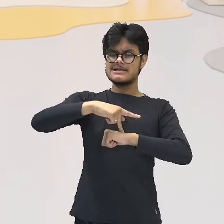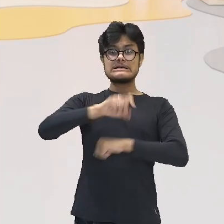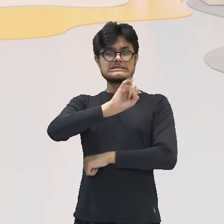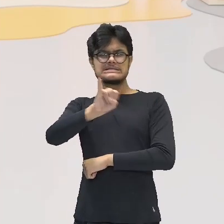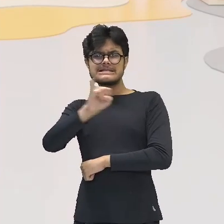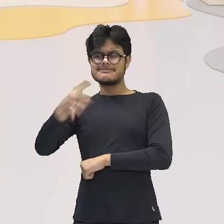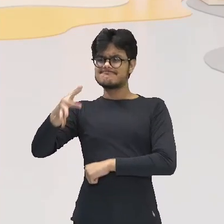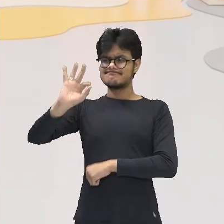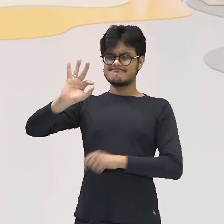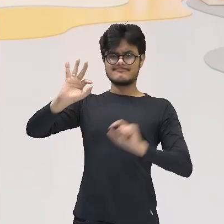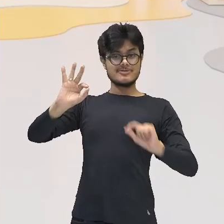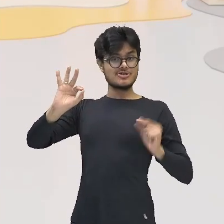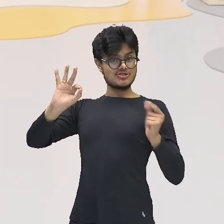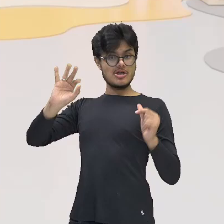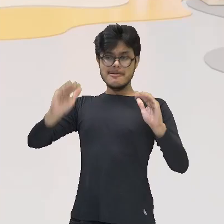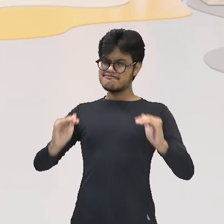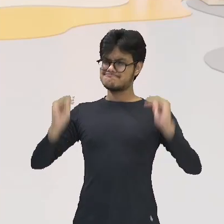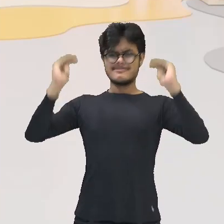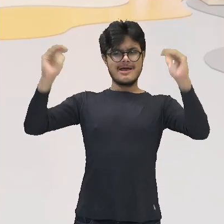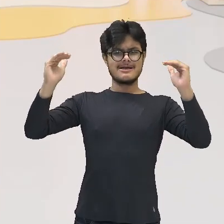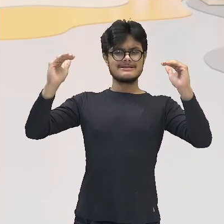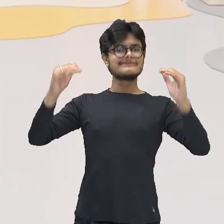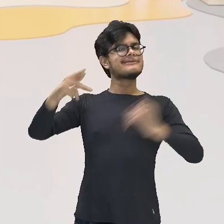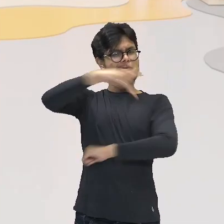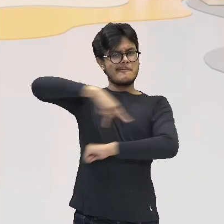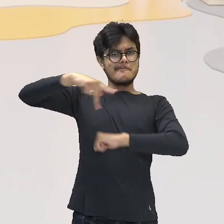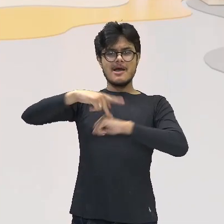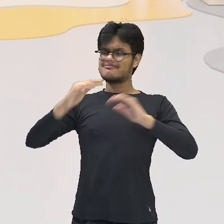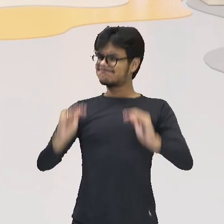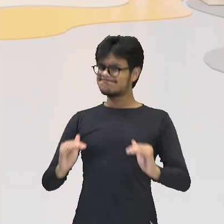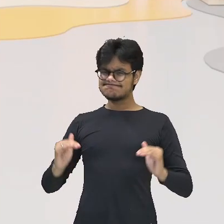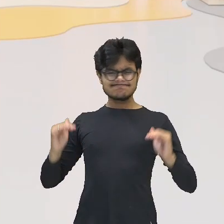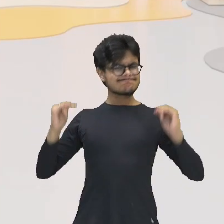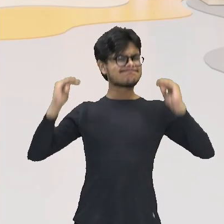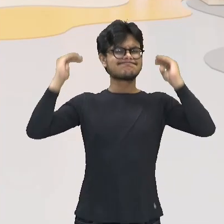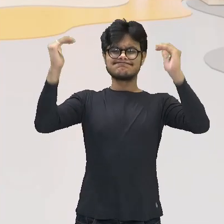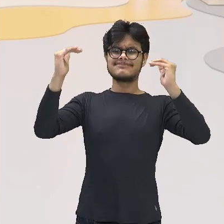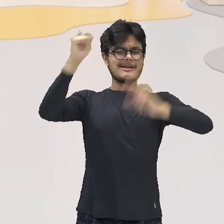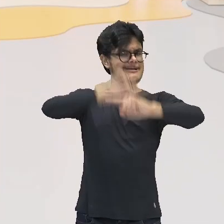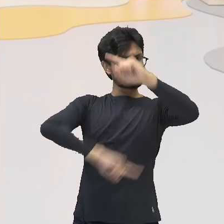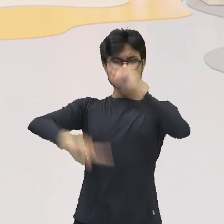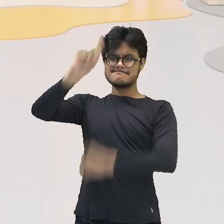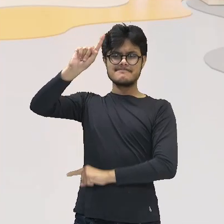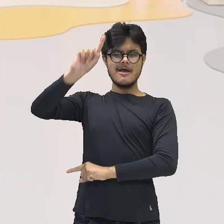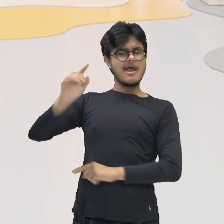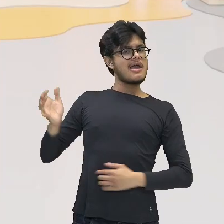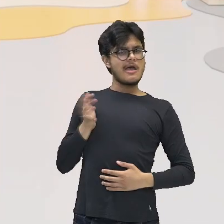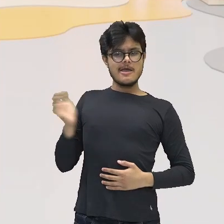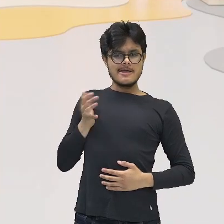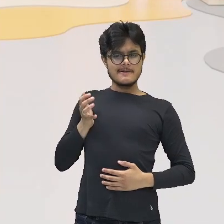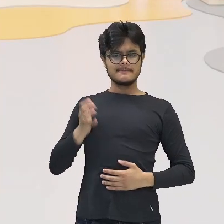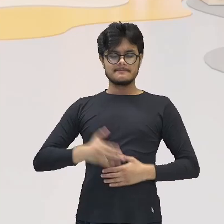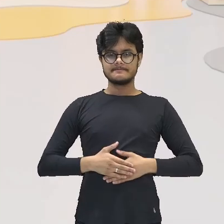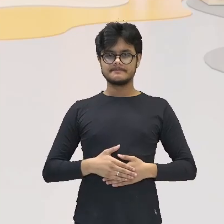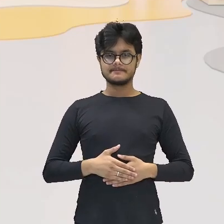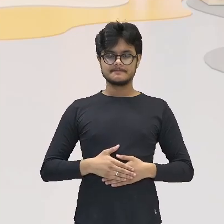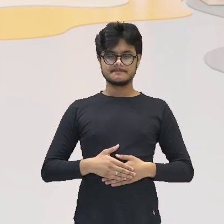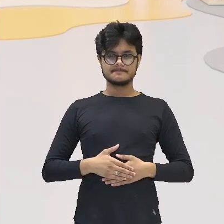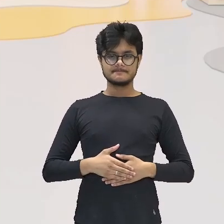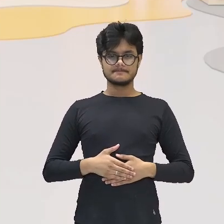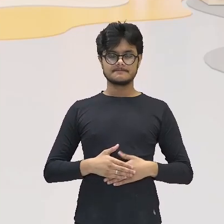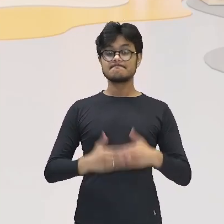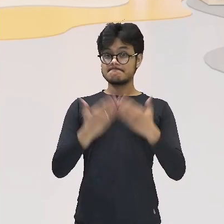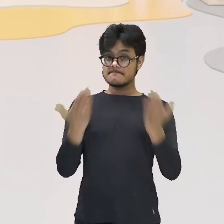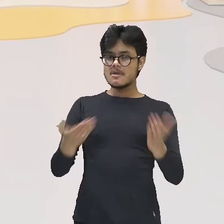aquela nação conseguia acumular, quer dizer que ela era mais próspera, mais rica, certo? Então,